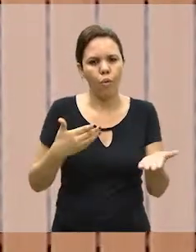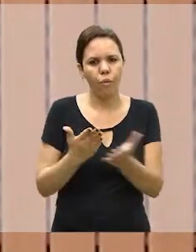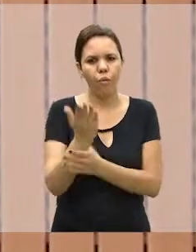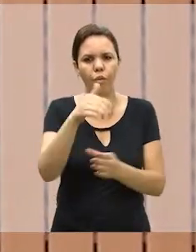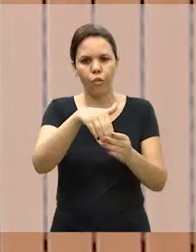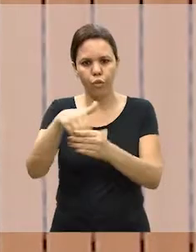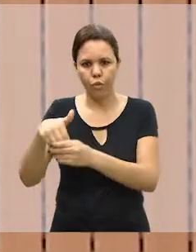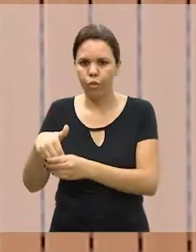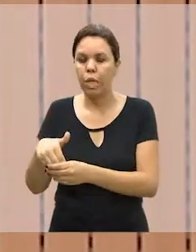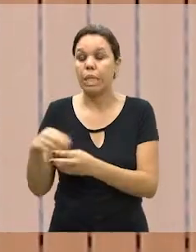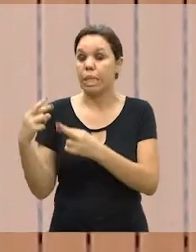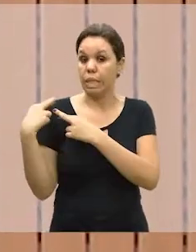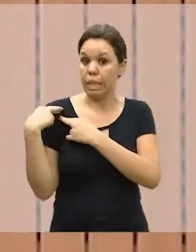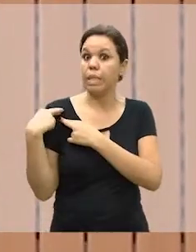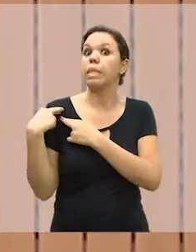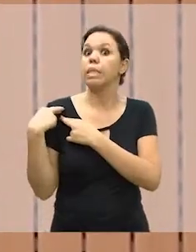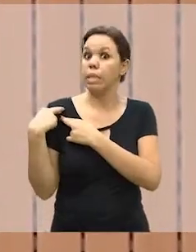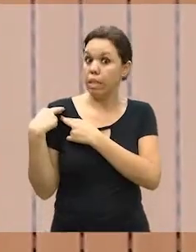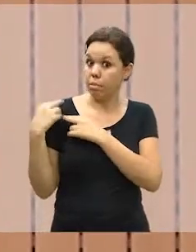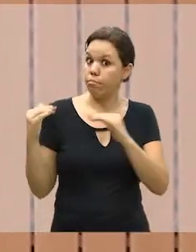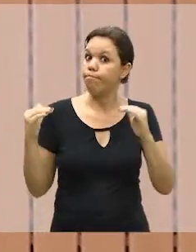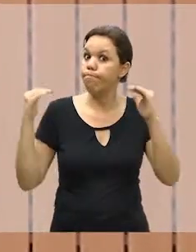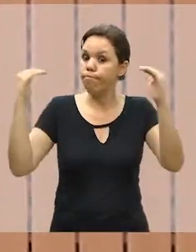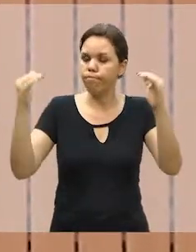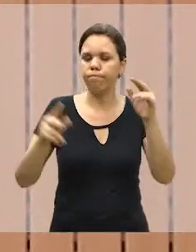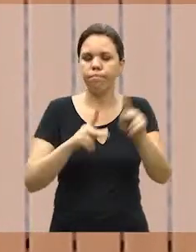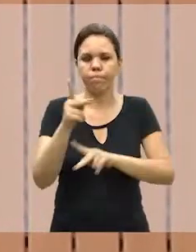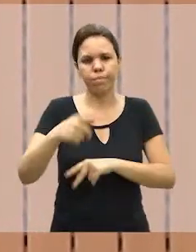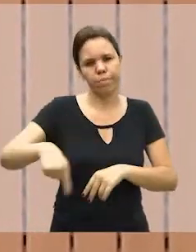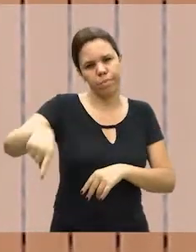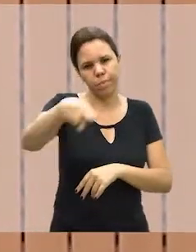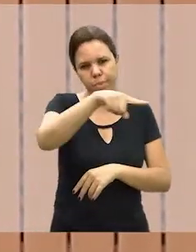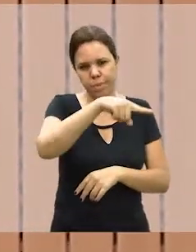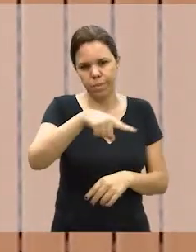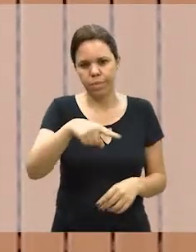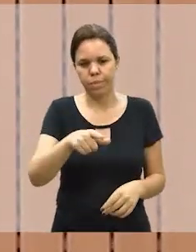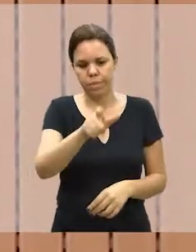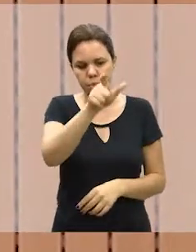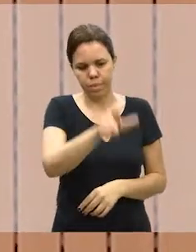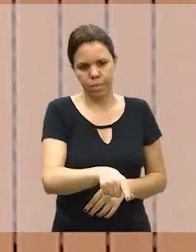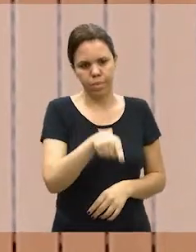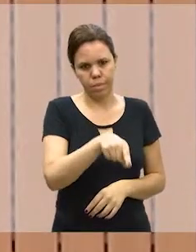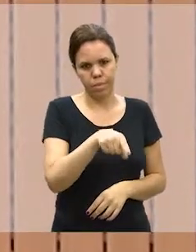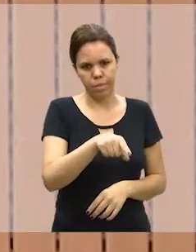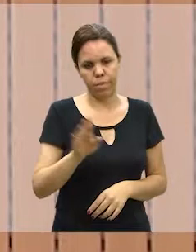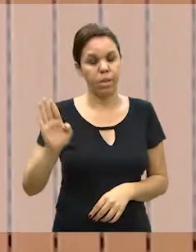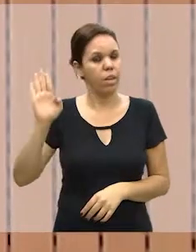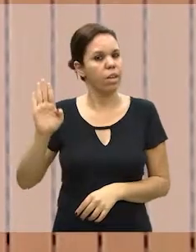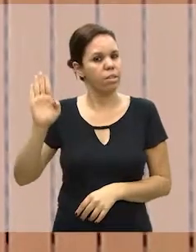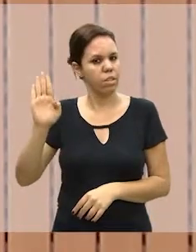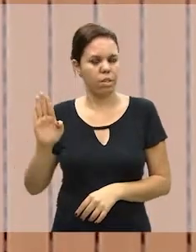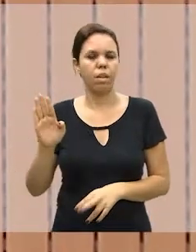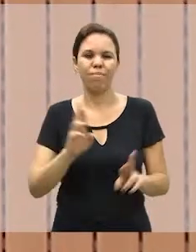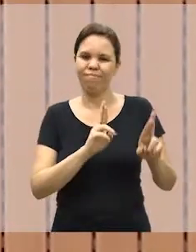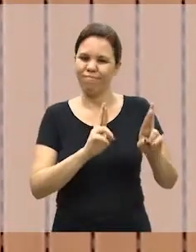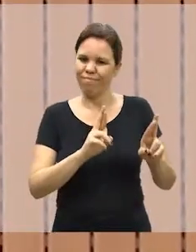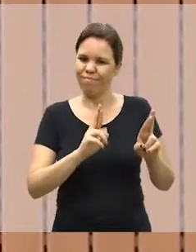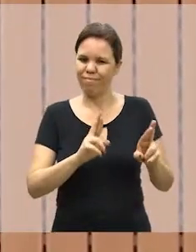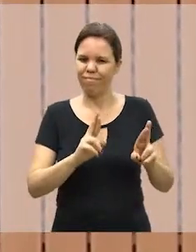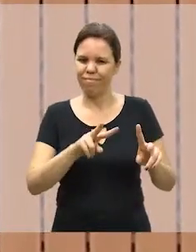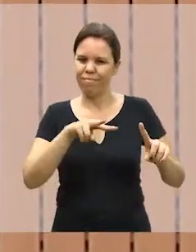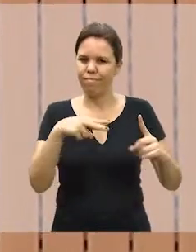ele requer muita responsabilidade, pois as pessoas depositam naquele candidato algumas esperanças,